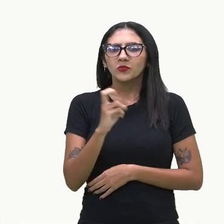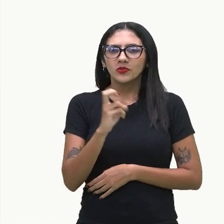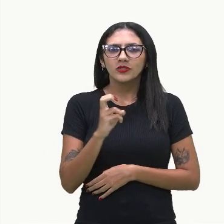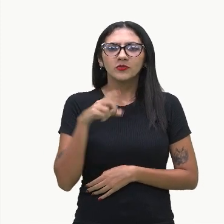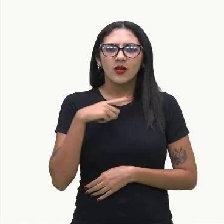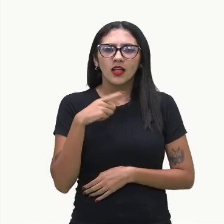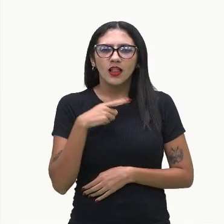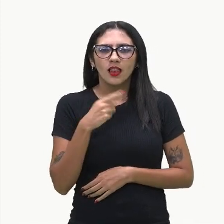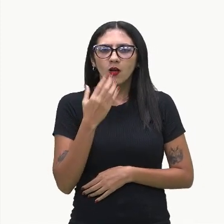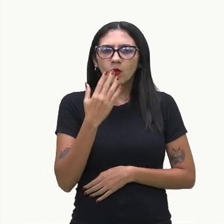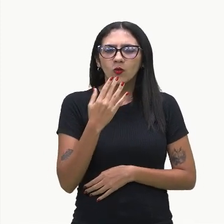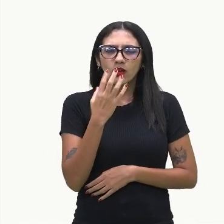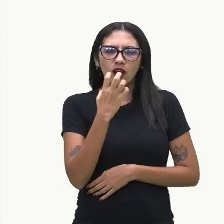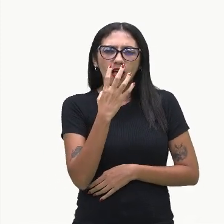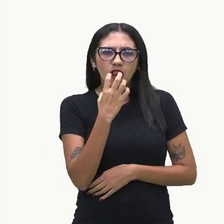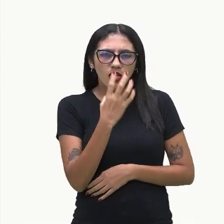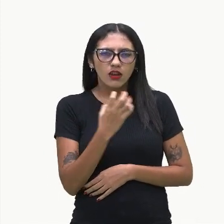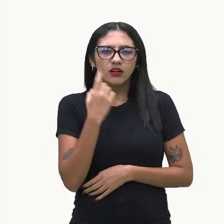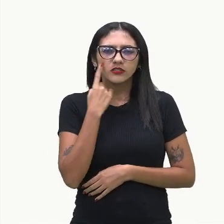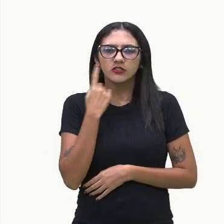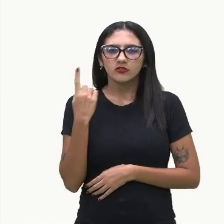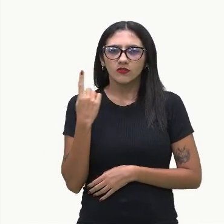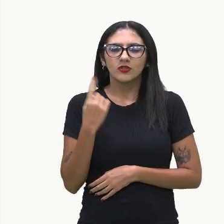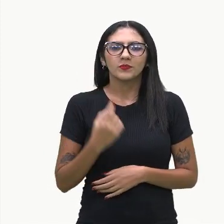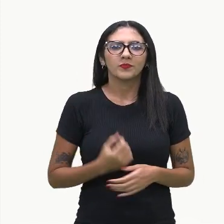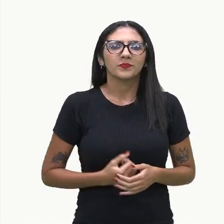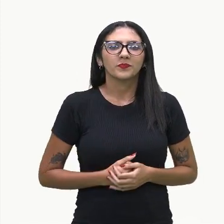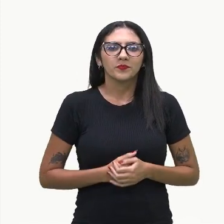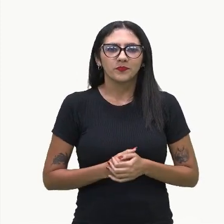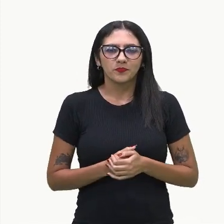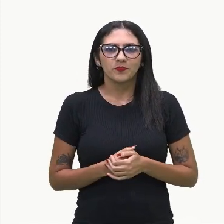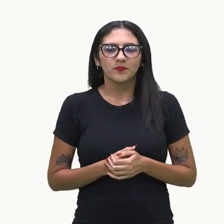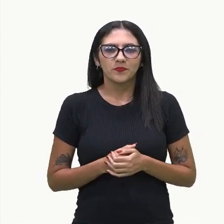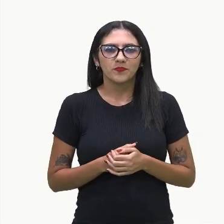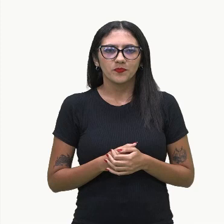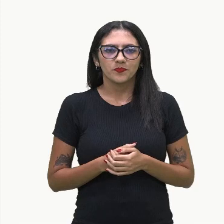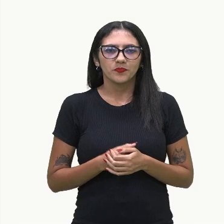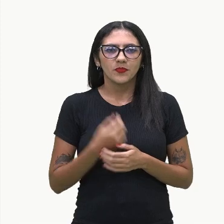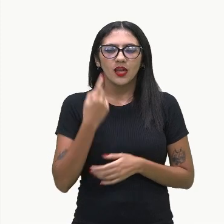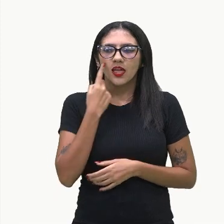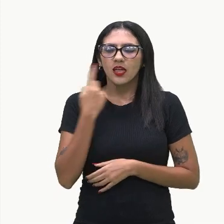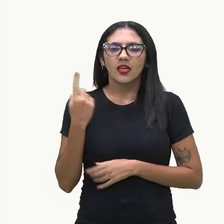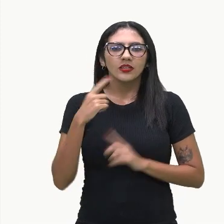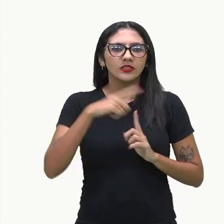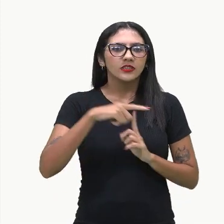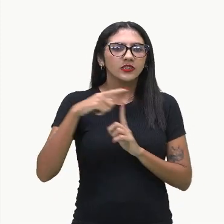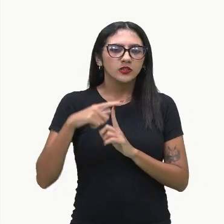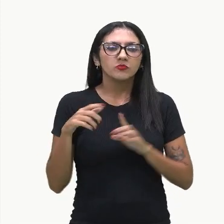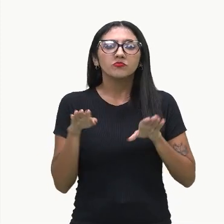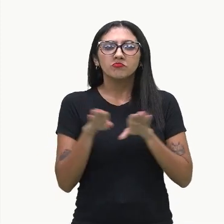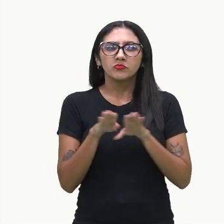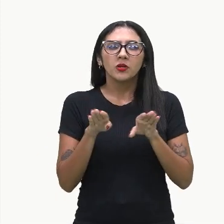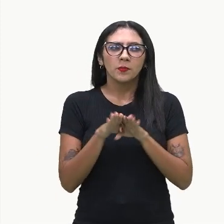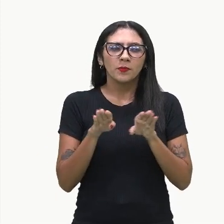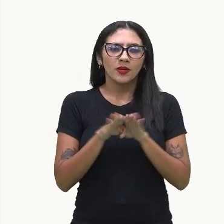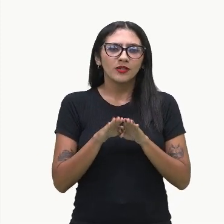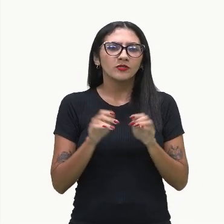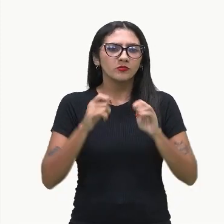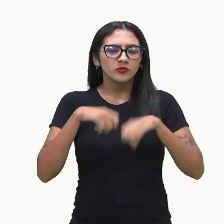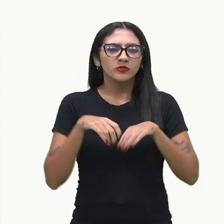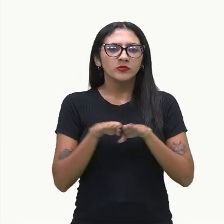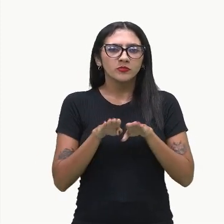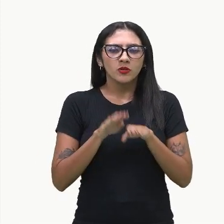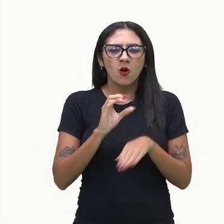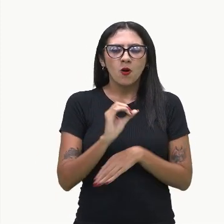é quem? Ângulos opostos pelo vértice, que você também pode chamar de